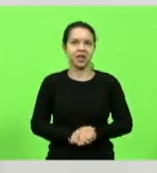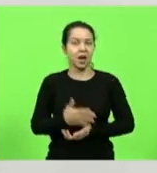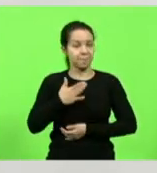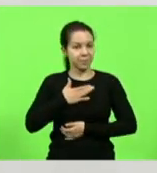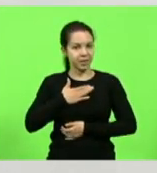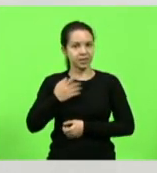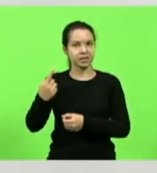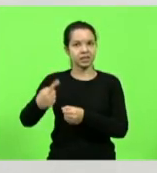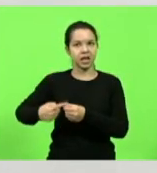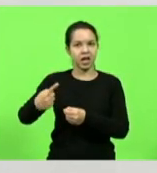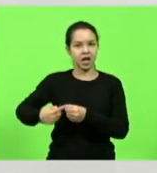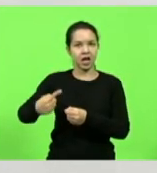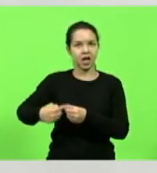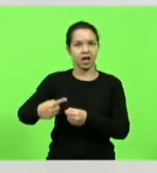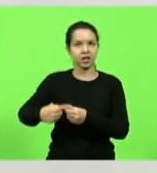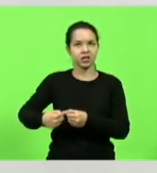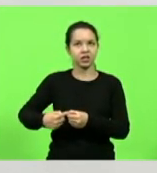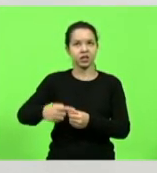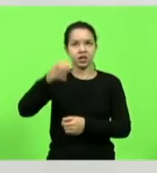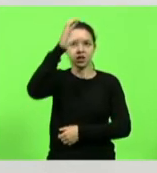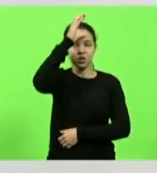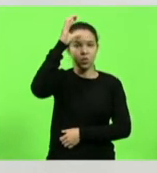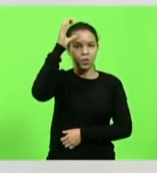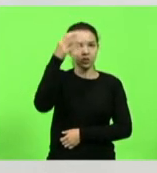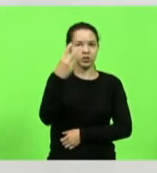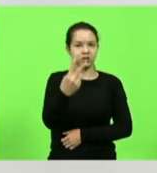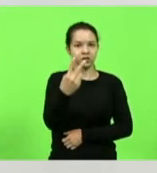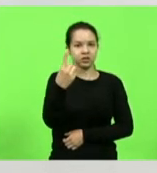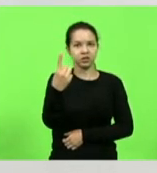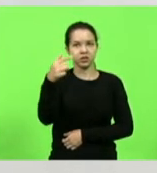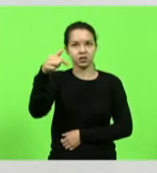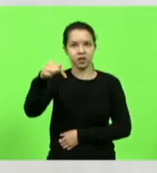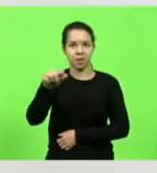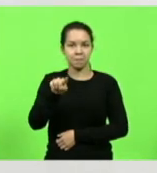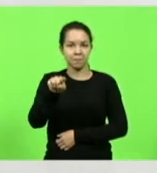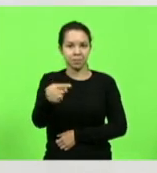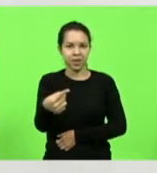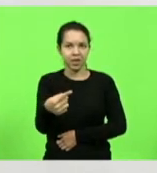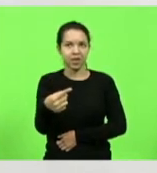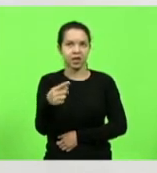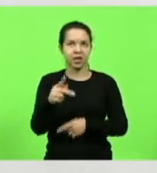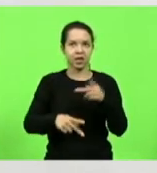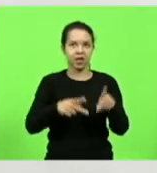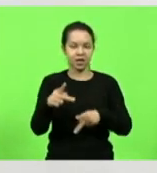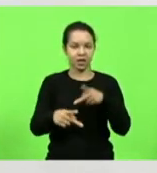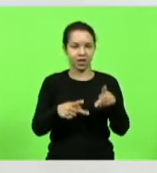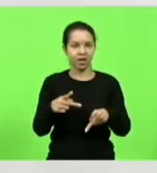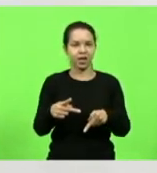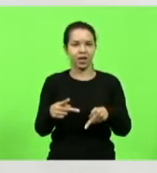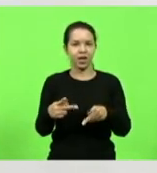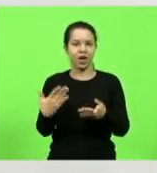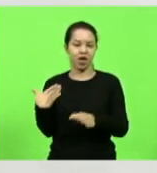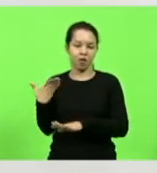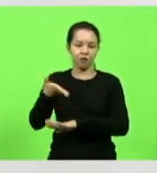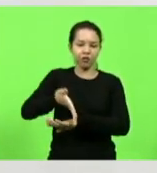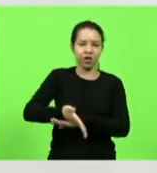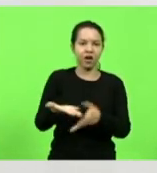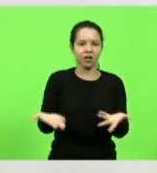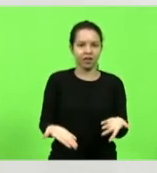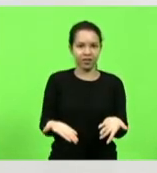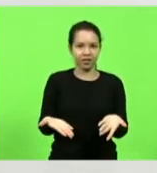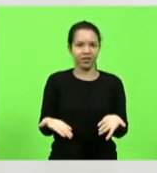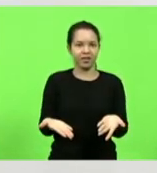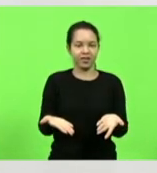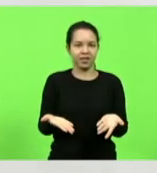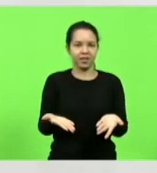Criciúma, né, 217 mil habitantes, para vir aqui ter que ouvir pessoas defendendo